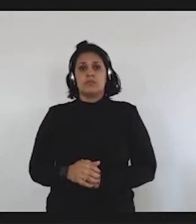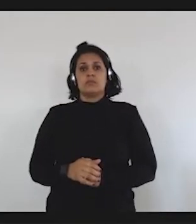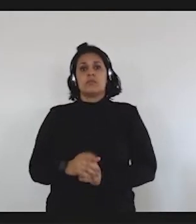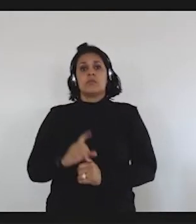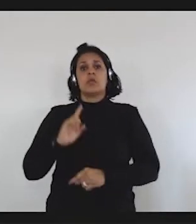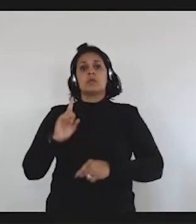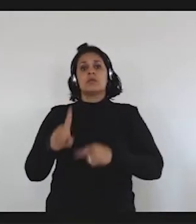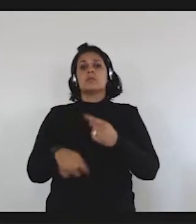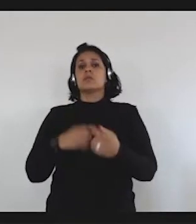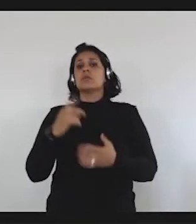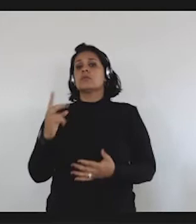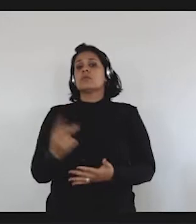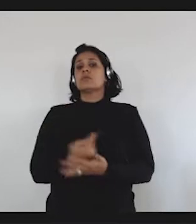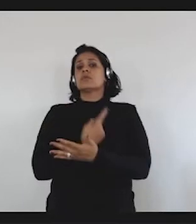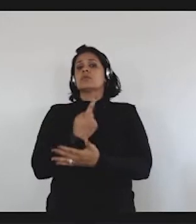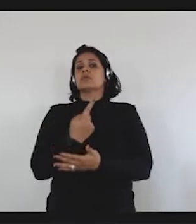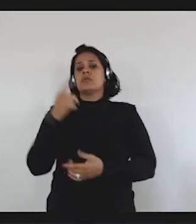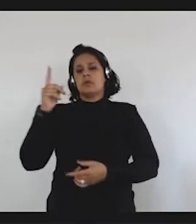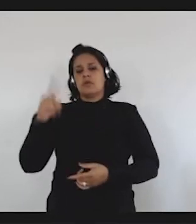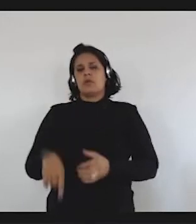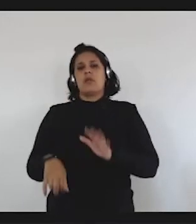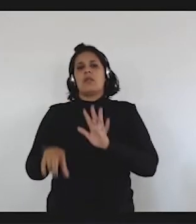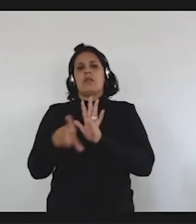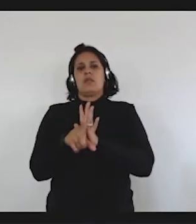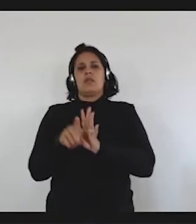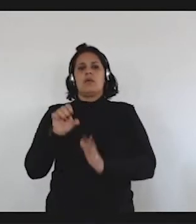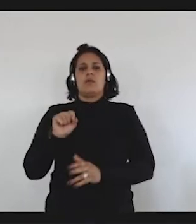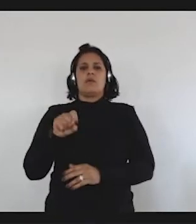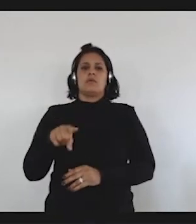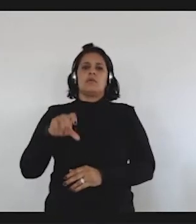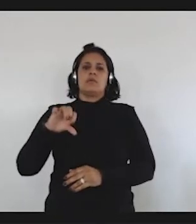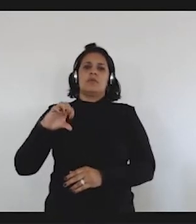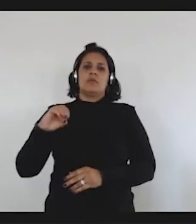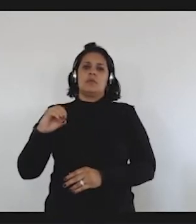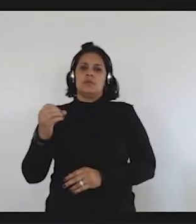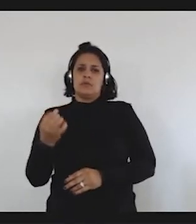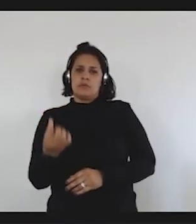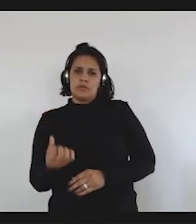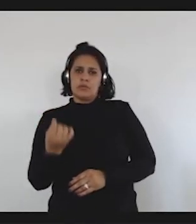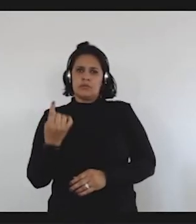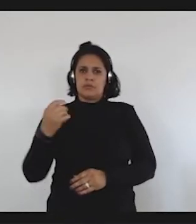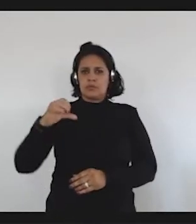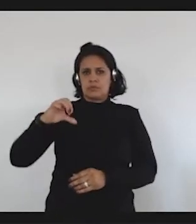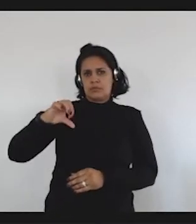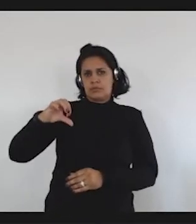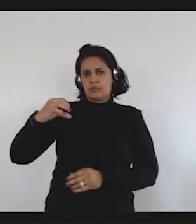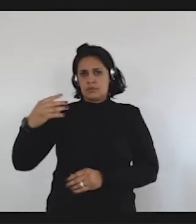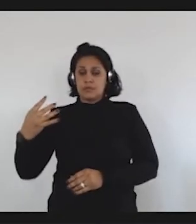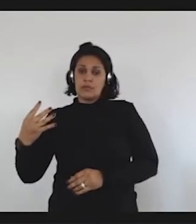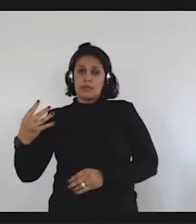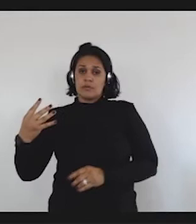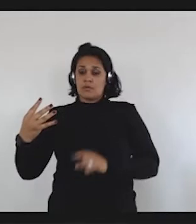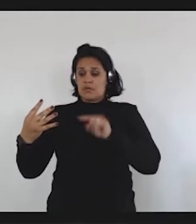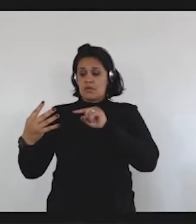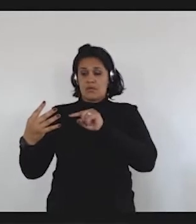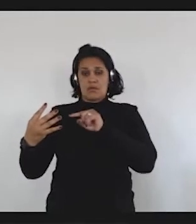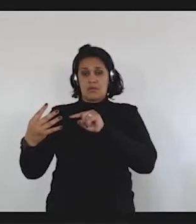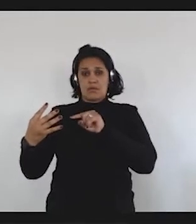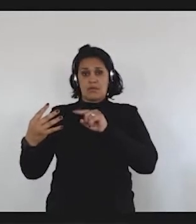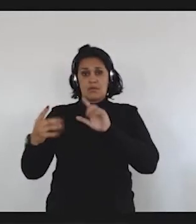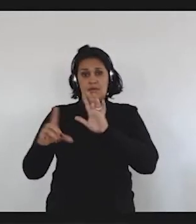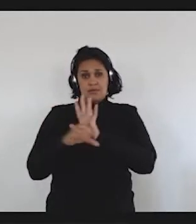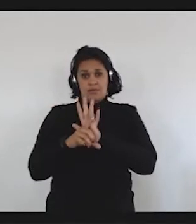o desabrochar da nossa Lei 8.906 em 94, que, como eu dizia antes, traz